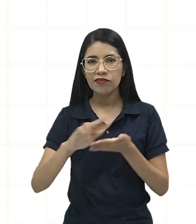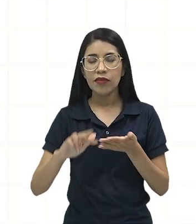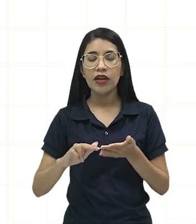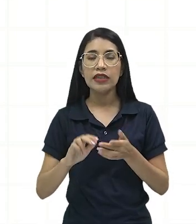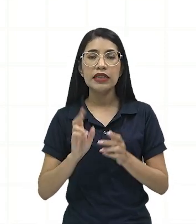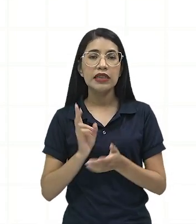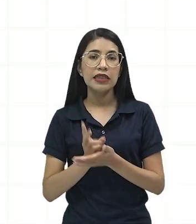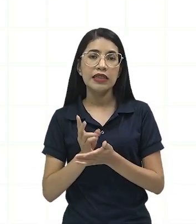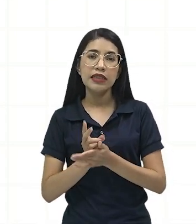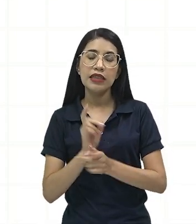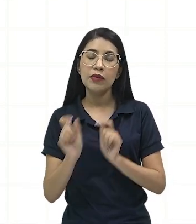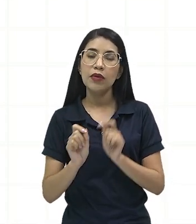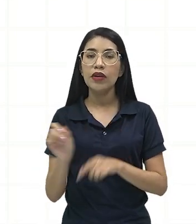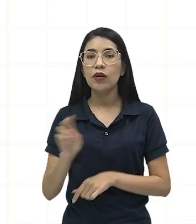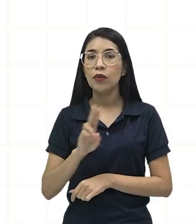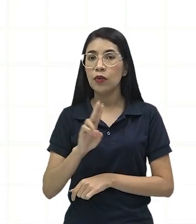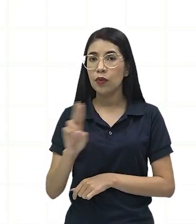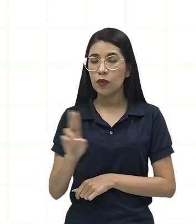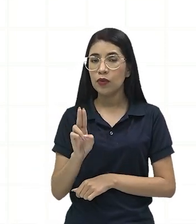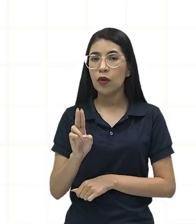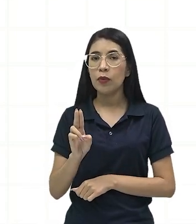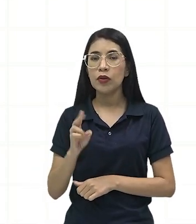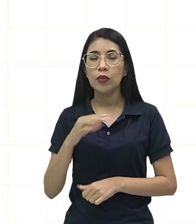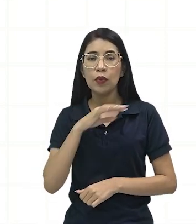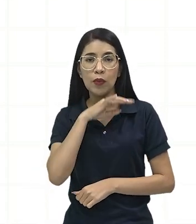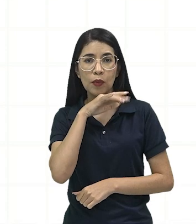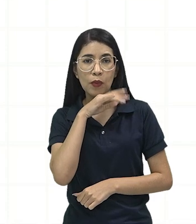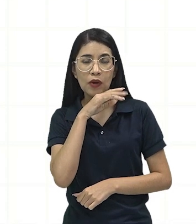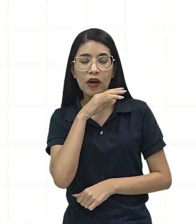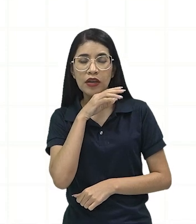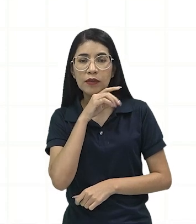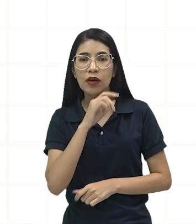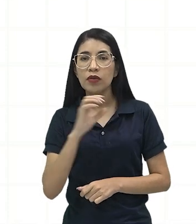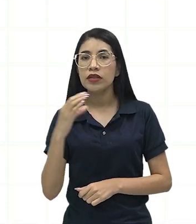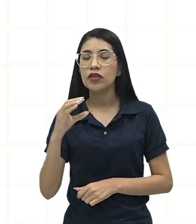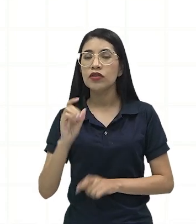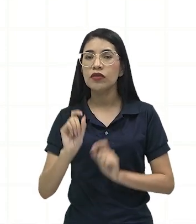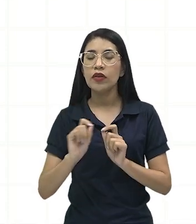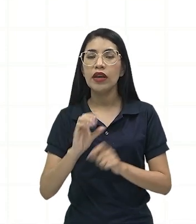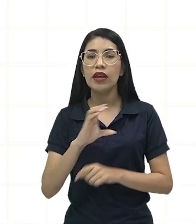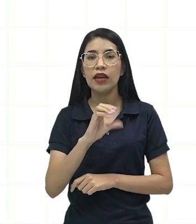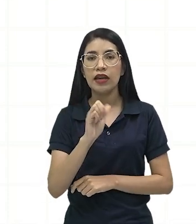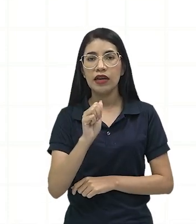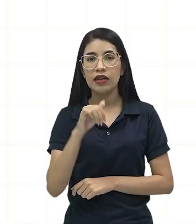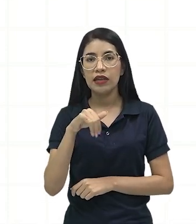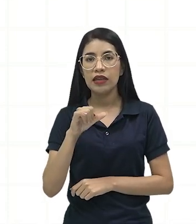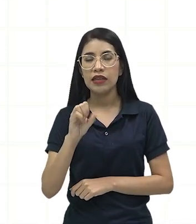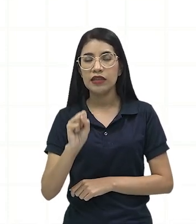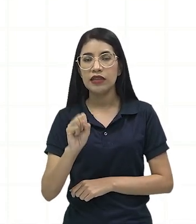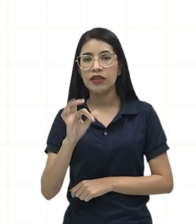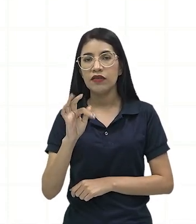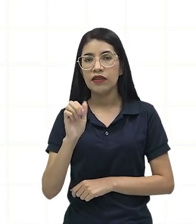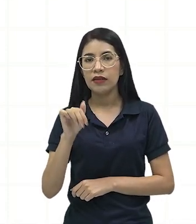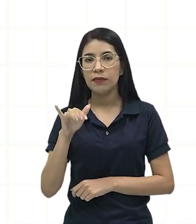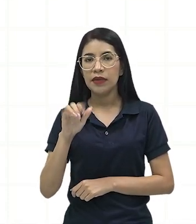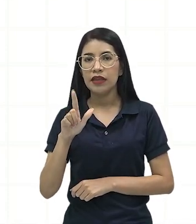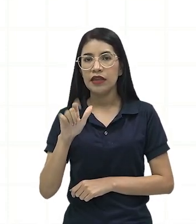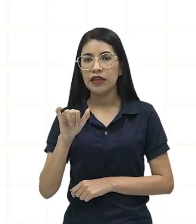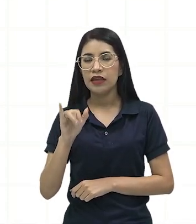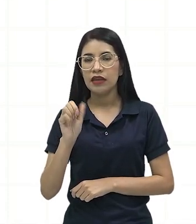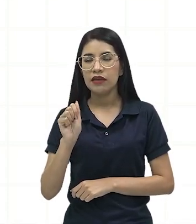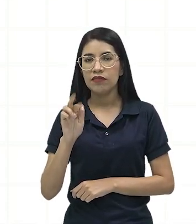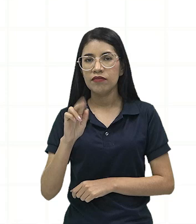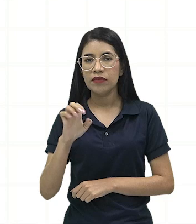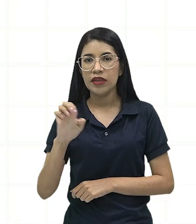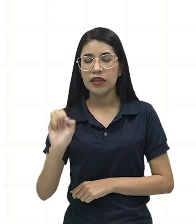sempre vai dizer que o nome desse animal, o nome científico dele é Canis familiaris, tá? Então ele não vai